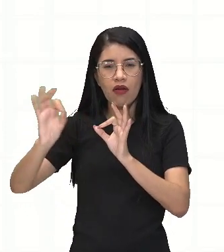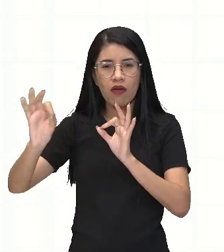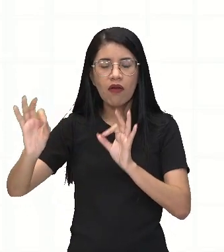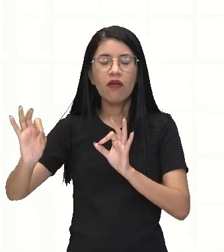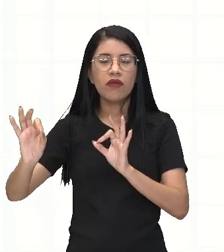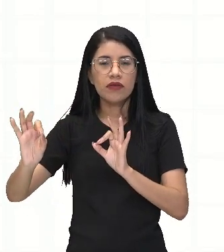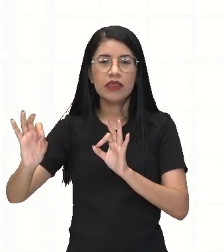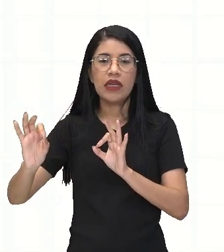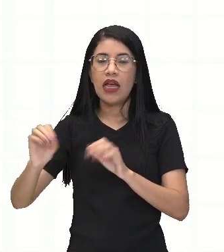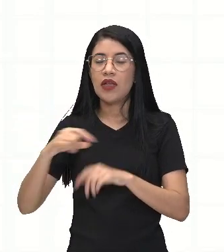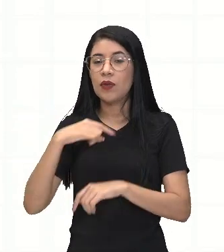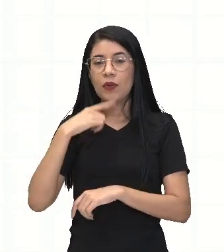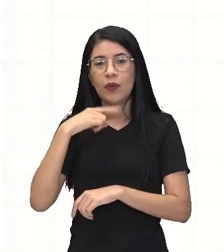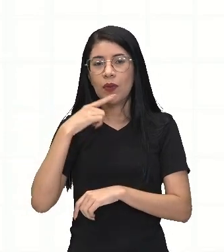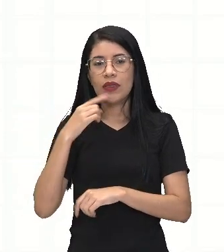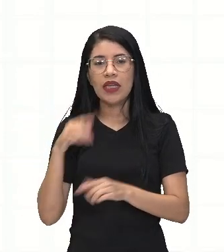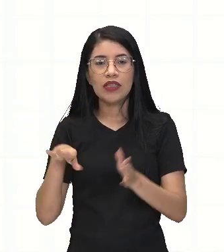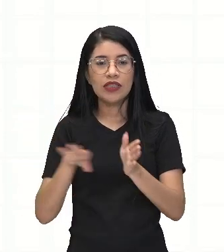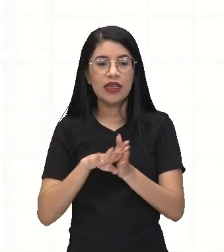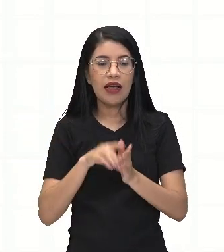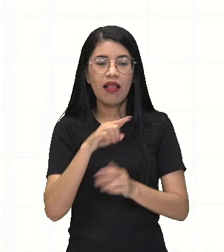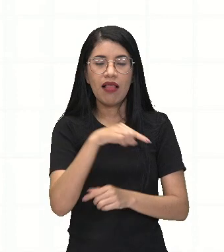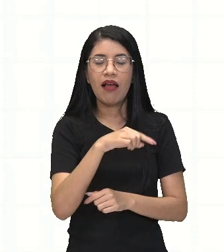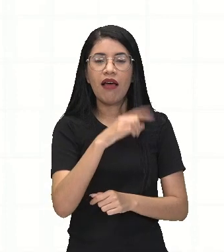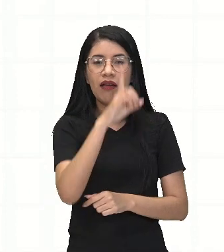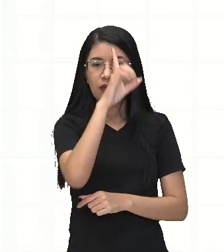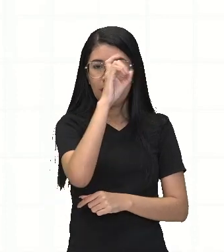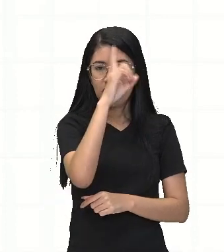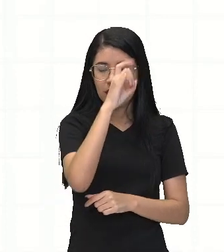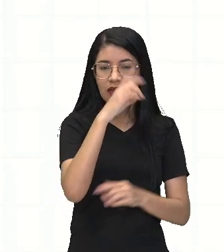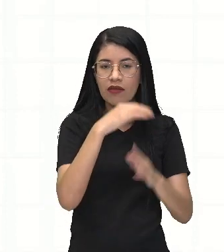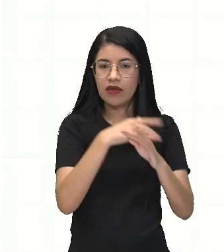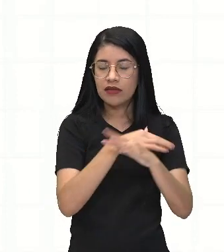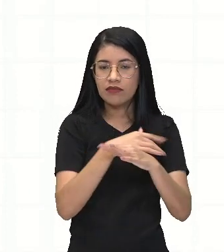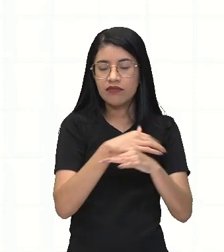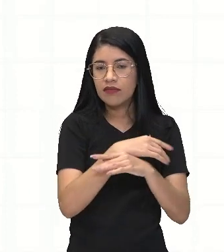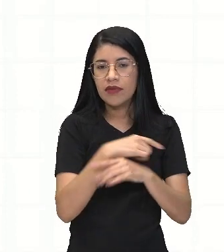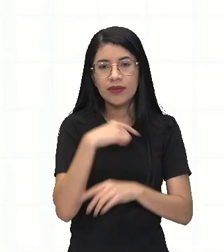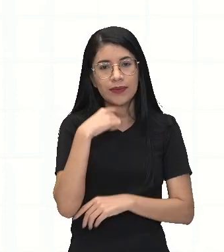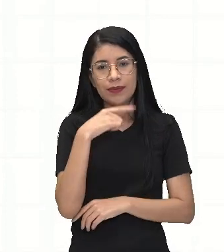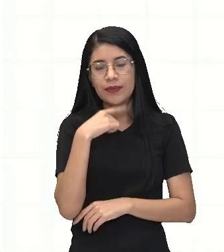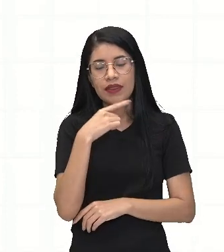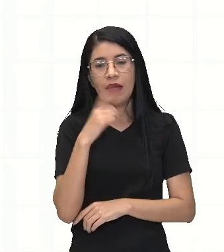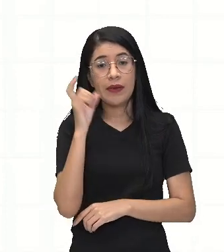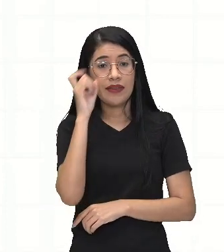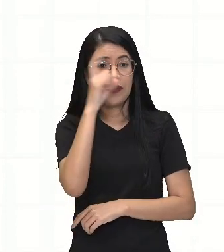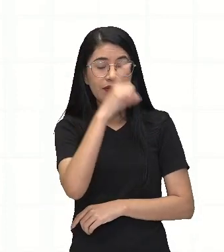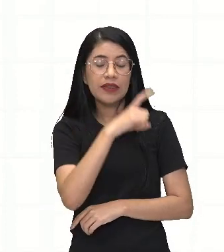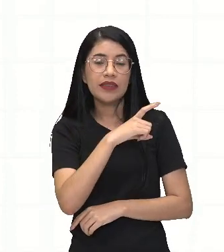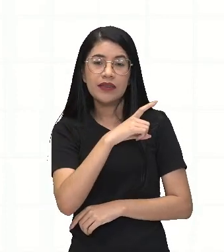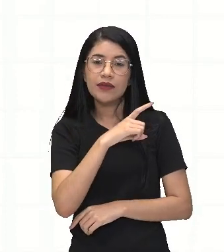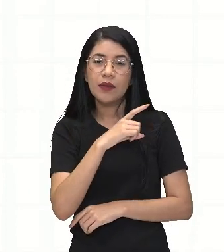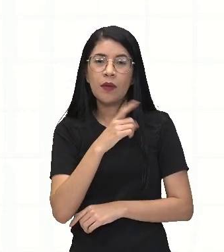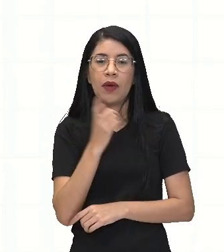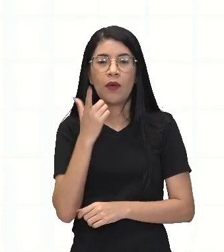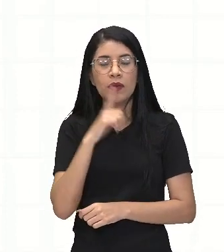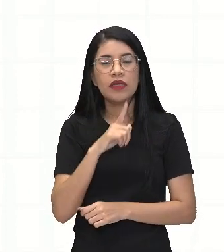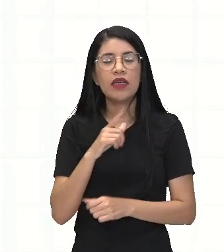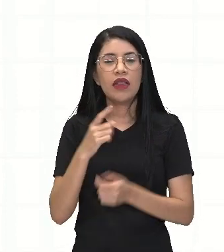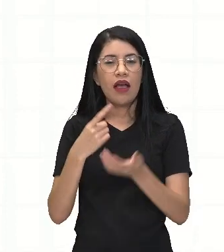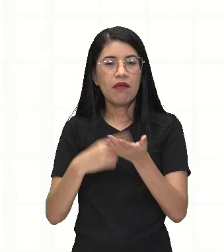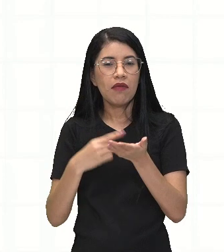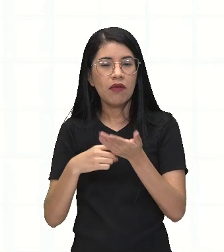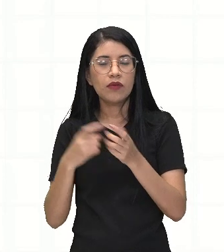não conseguem ir lá na área urbana, lá na cidade, para ir no atendimento médico.